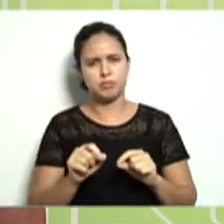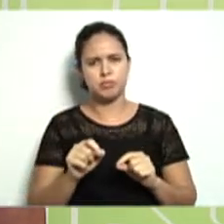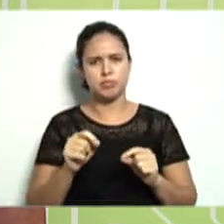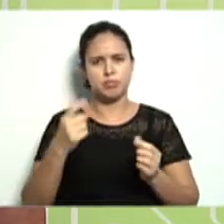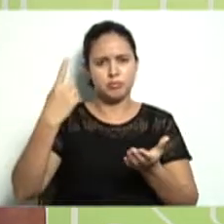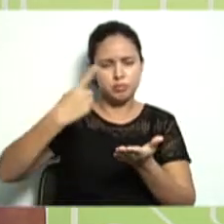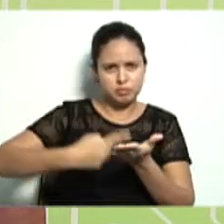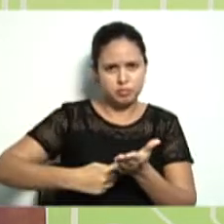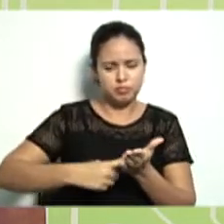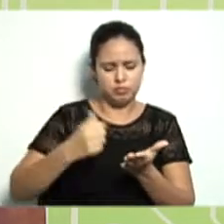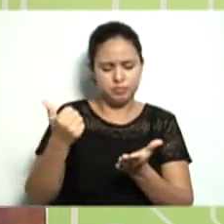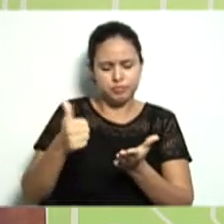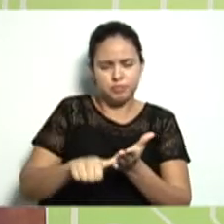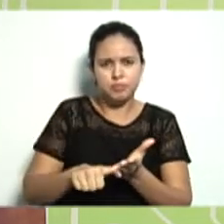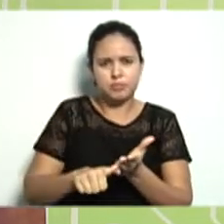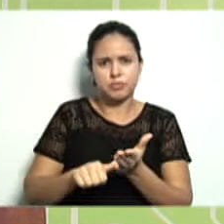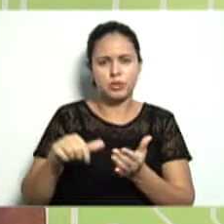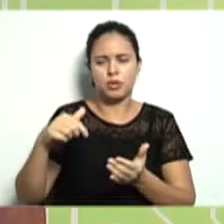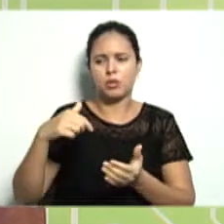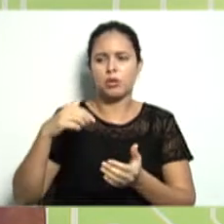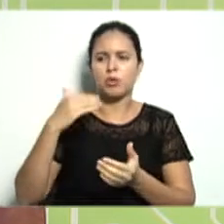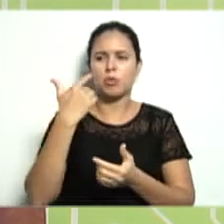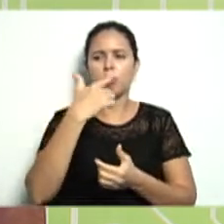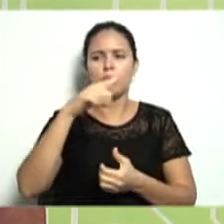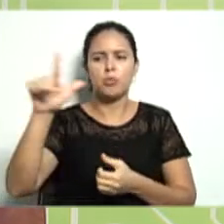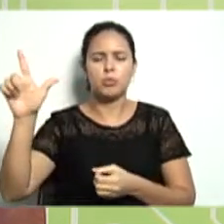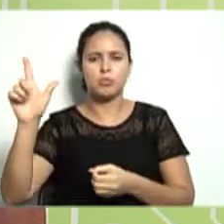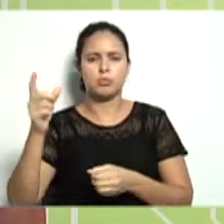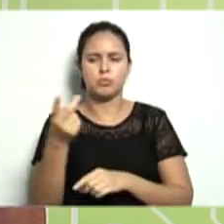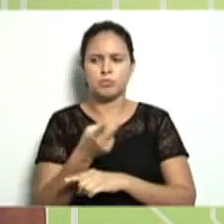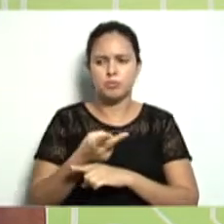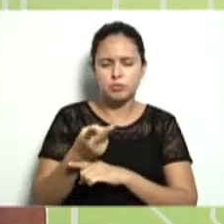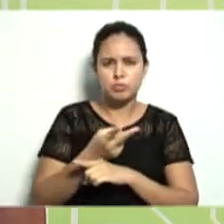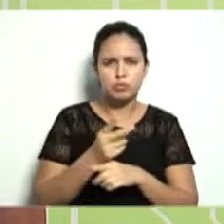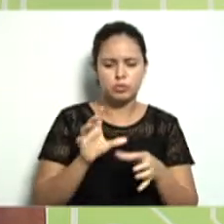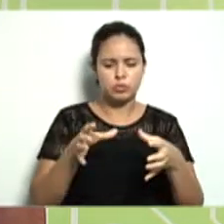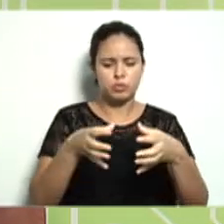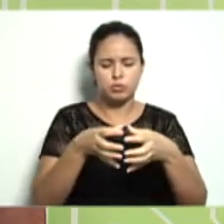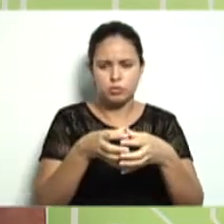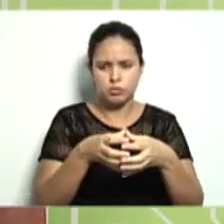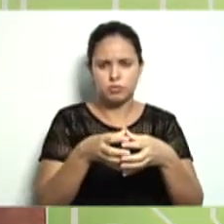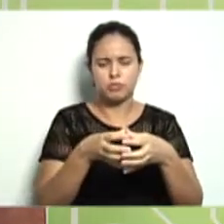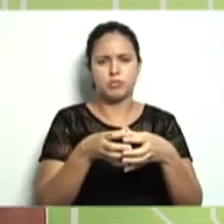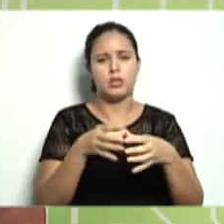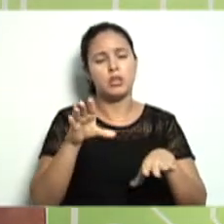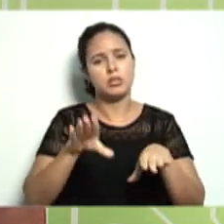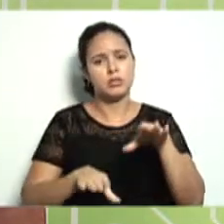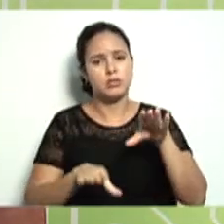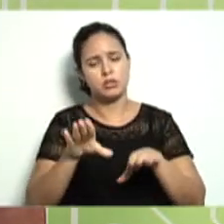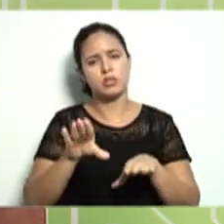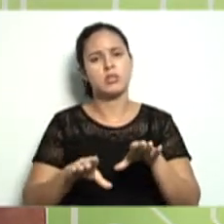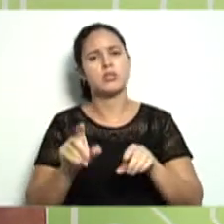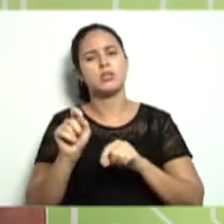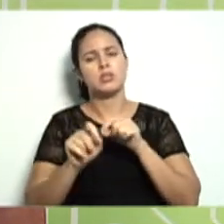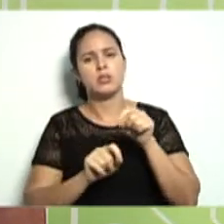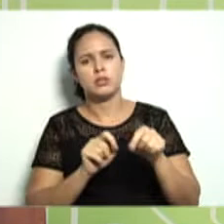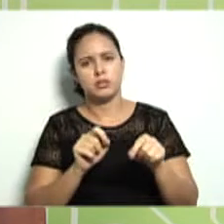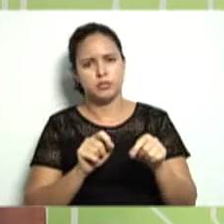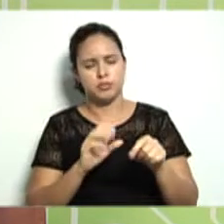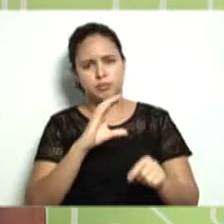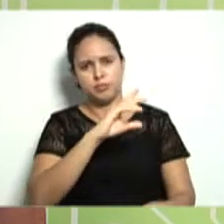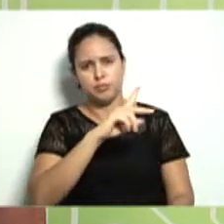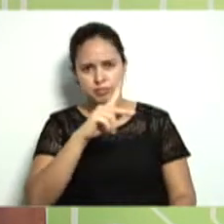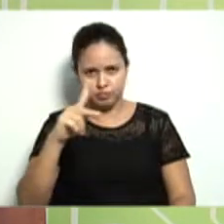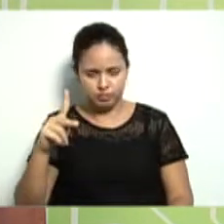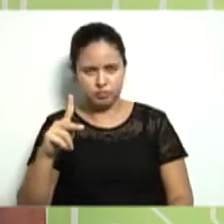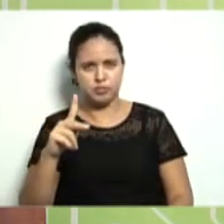parcerias mesmo, da gente trabalhar em conjunto, porque às vezes essa parceria é uma cooperativa